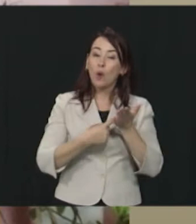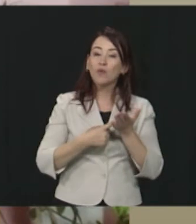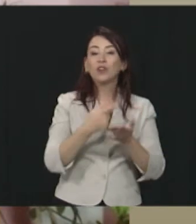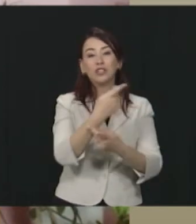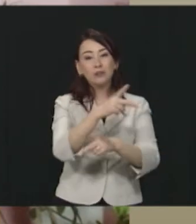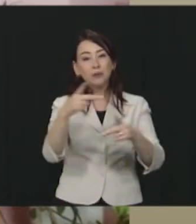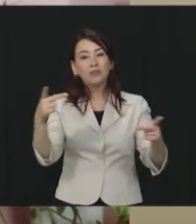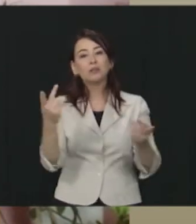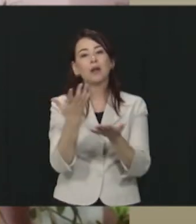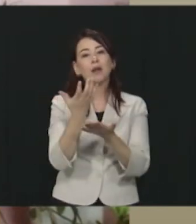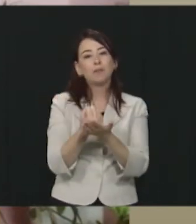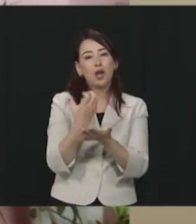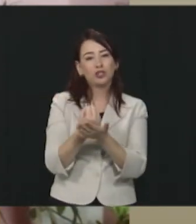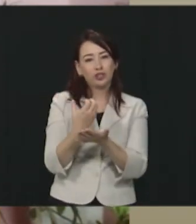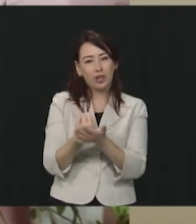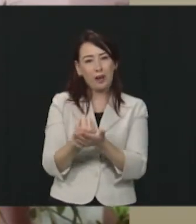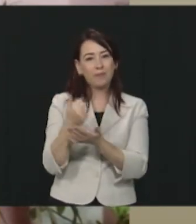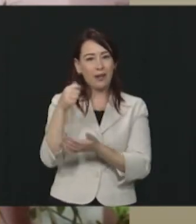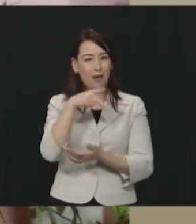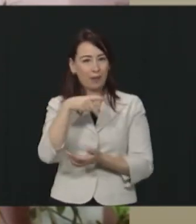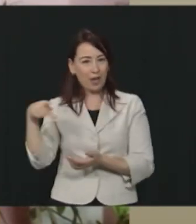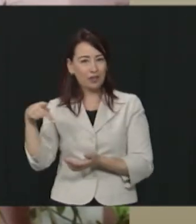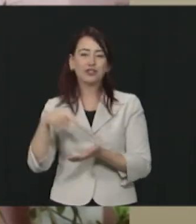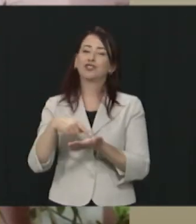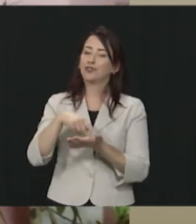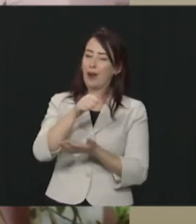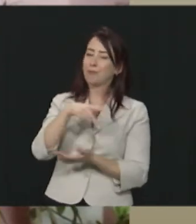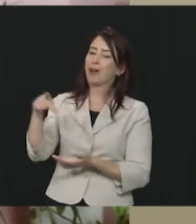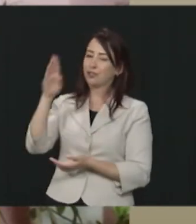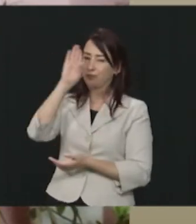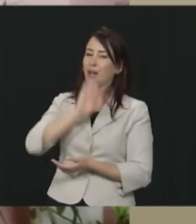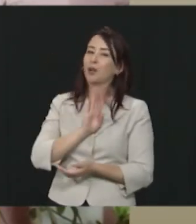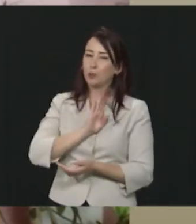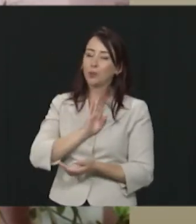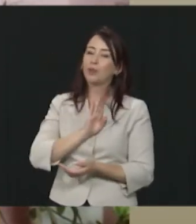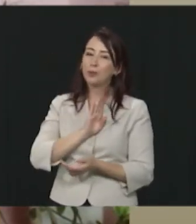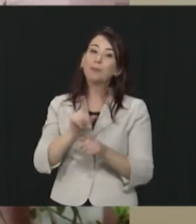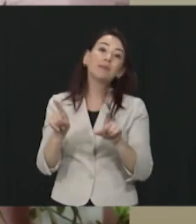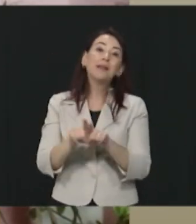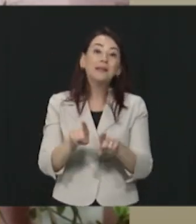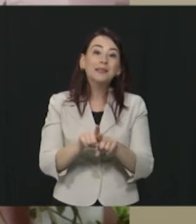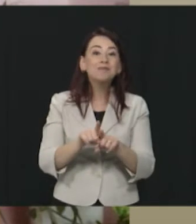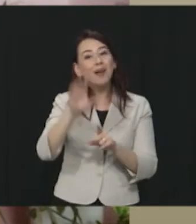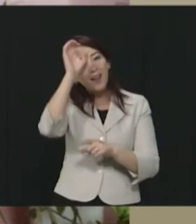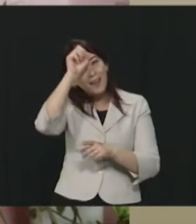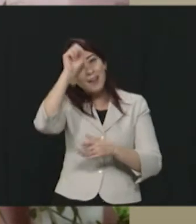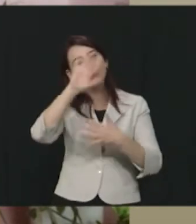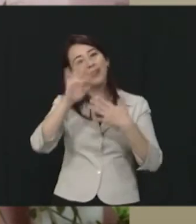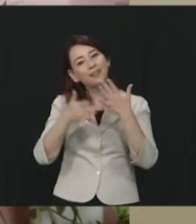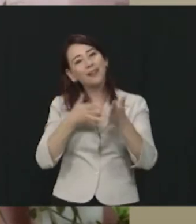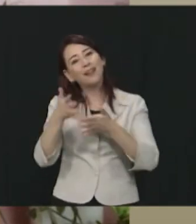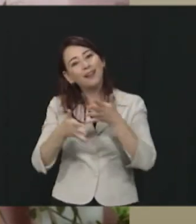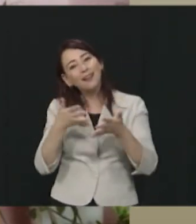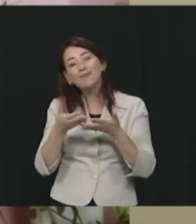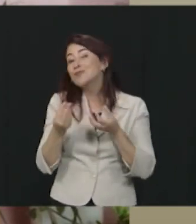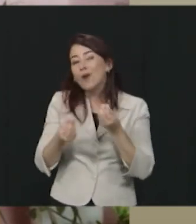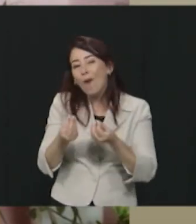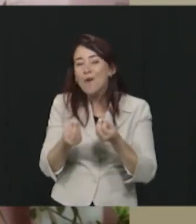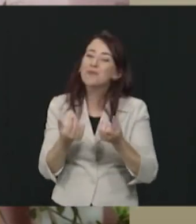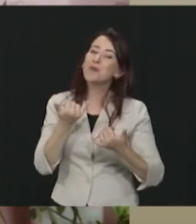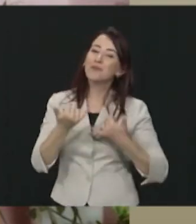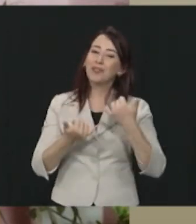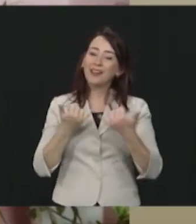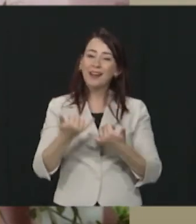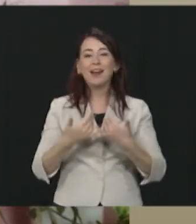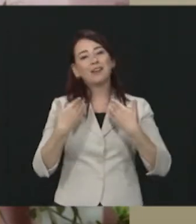o aplicativo, é gratuito, e aprender um pouco de Libras brincando, tá? A gente está